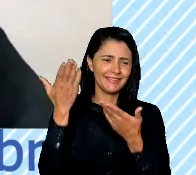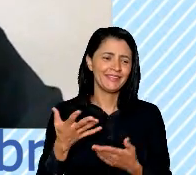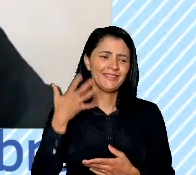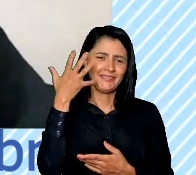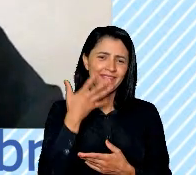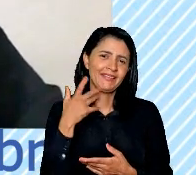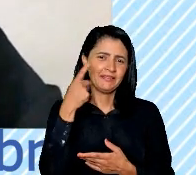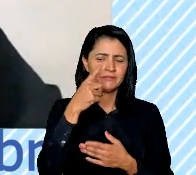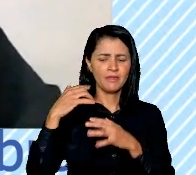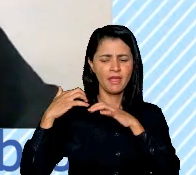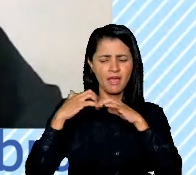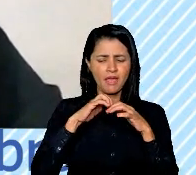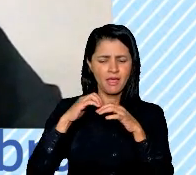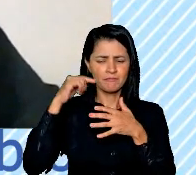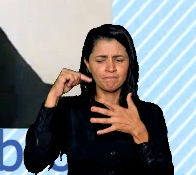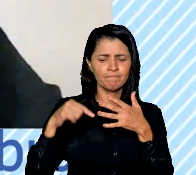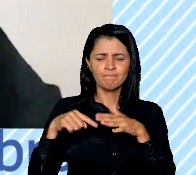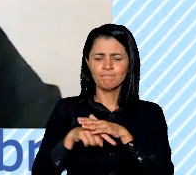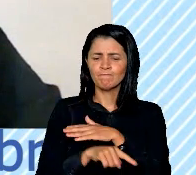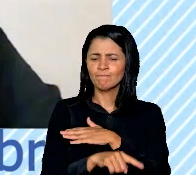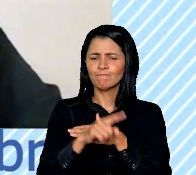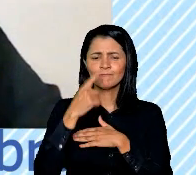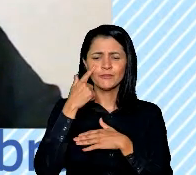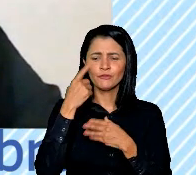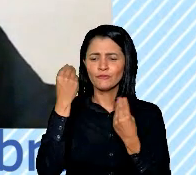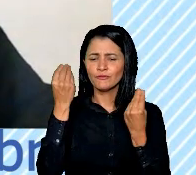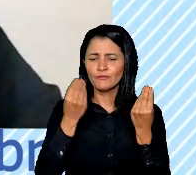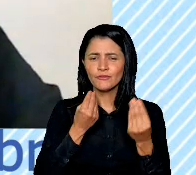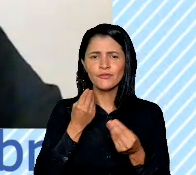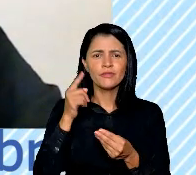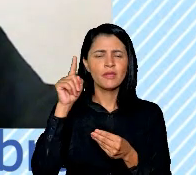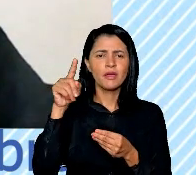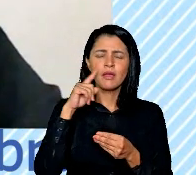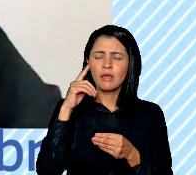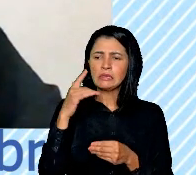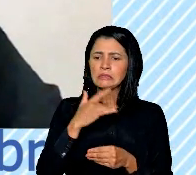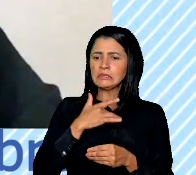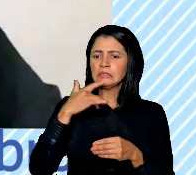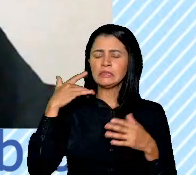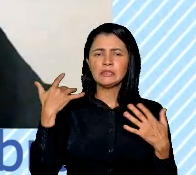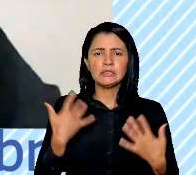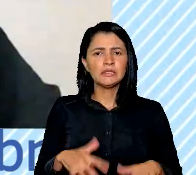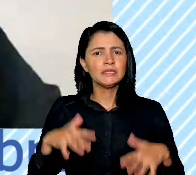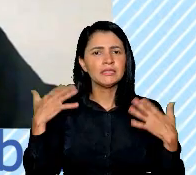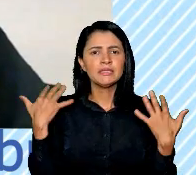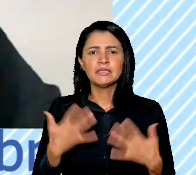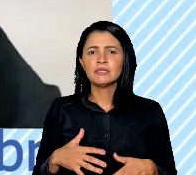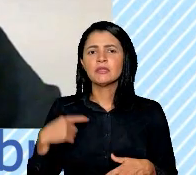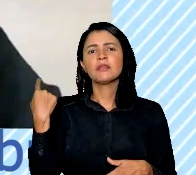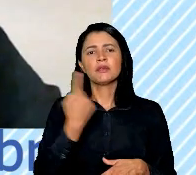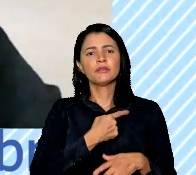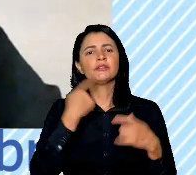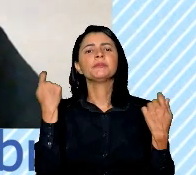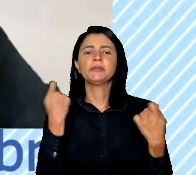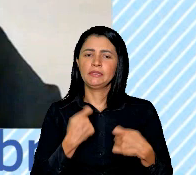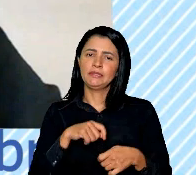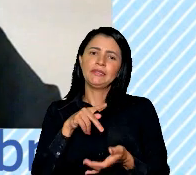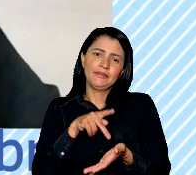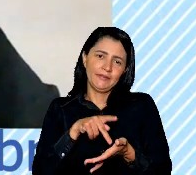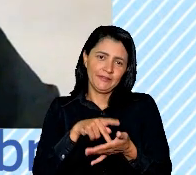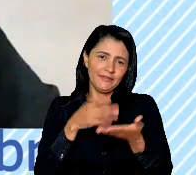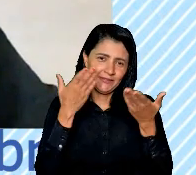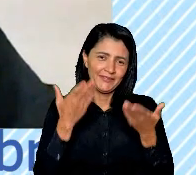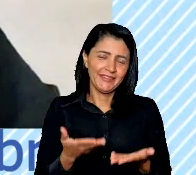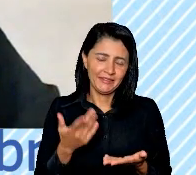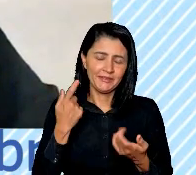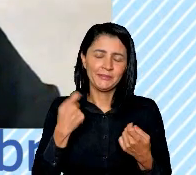Essas reflexões mais profundas, elas nos tocam, e a gente precisa disso, não é verdade,